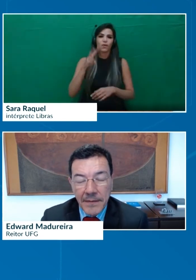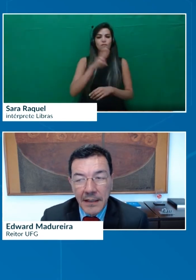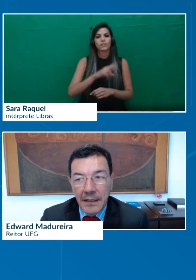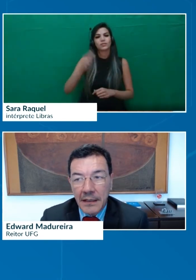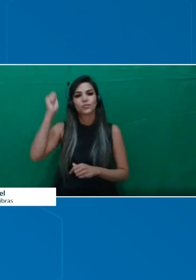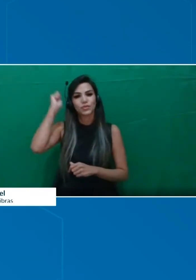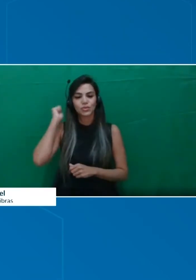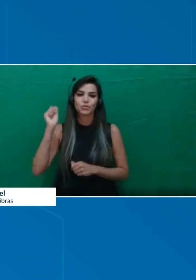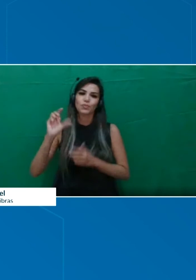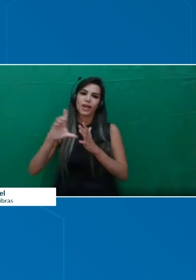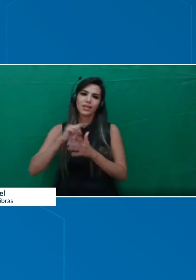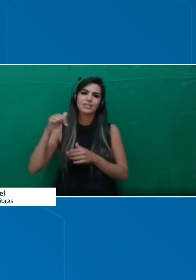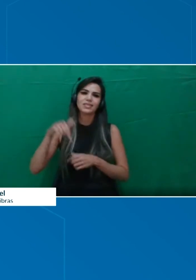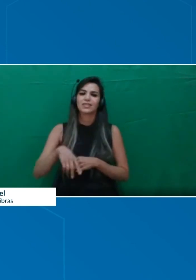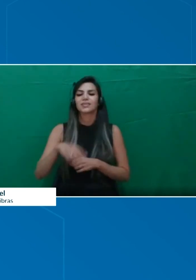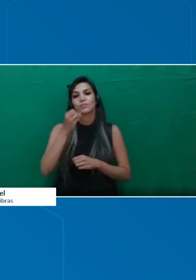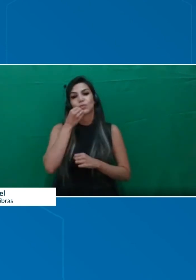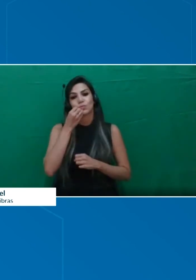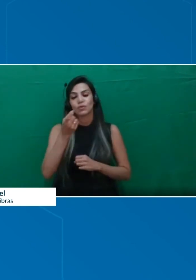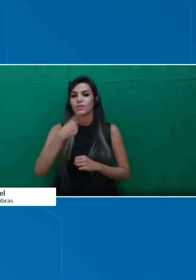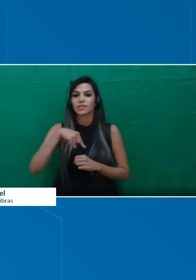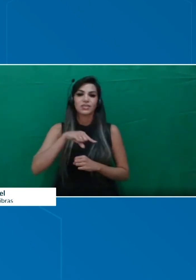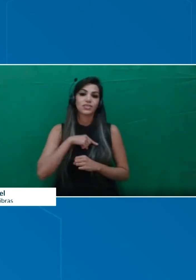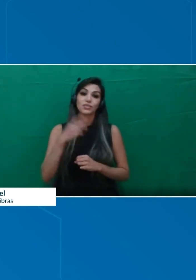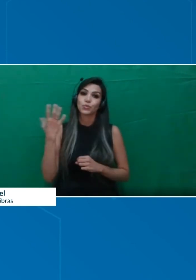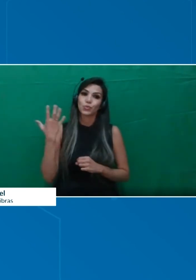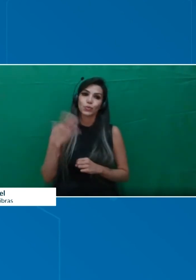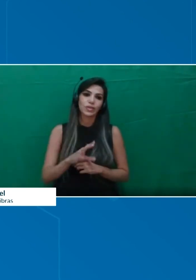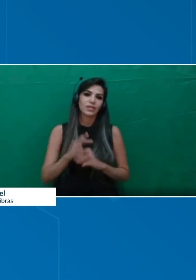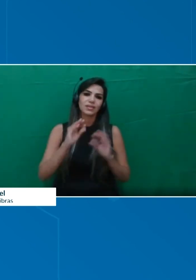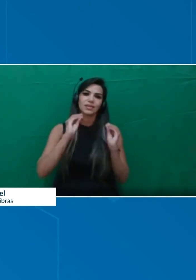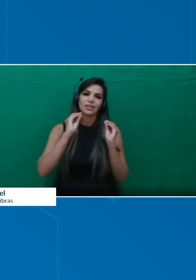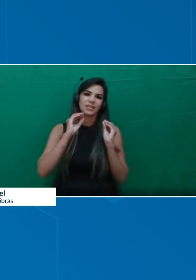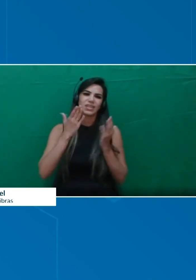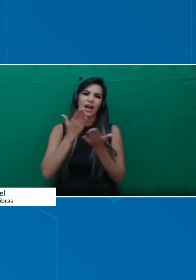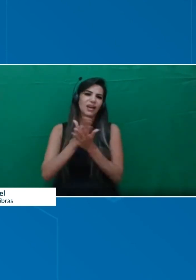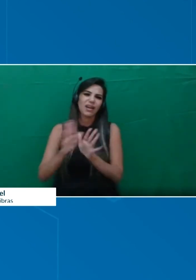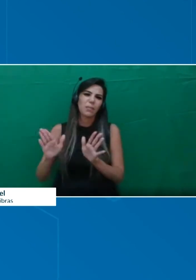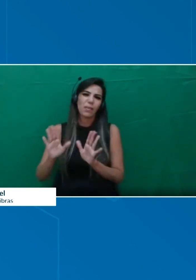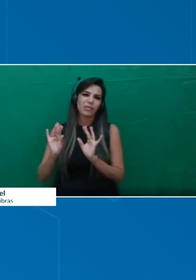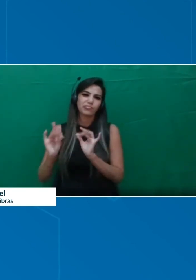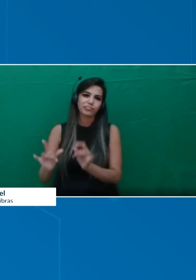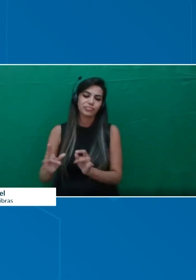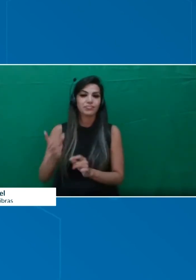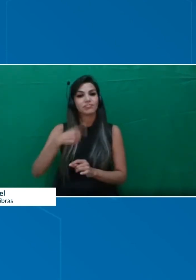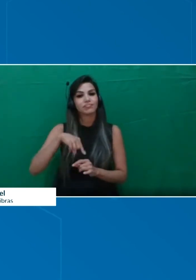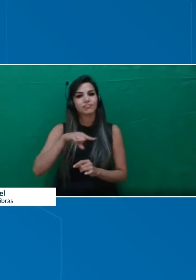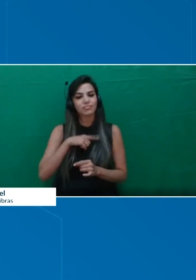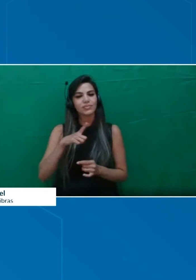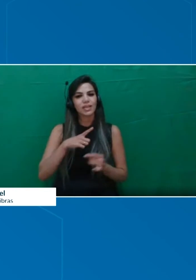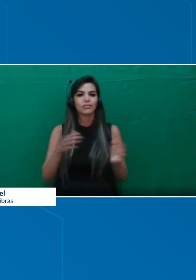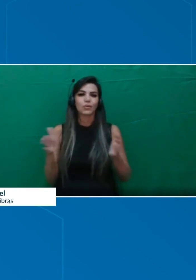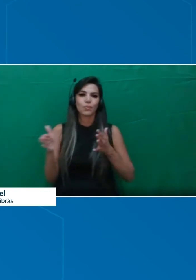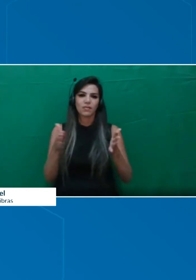universidade, e a gente não quis, no primeiro momento, se desfazer. Então, nós passamos por uma fase de